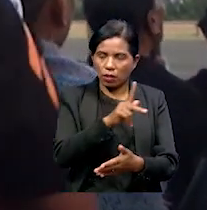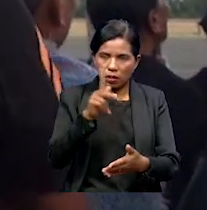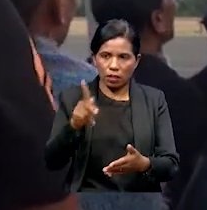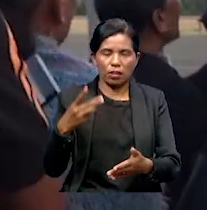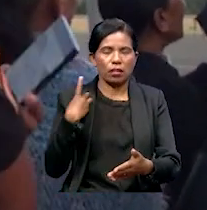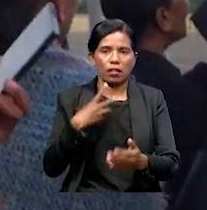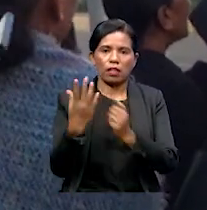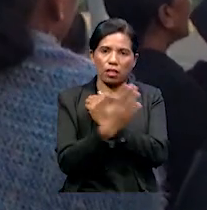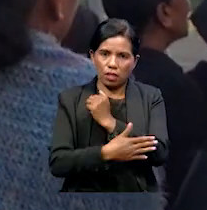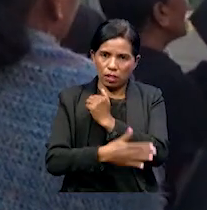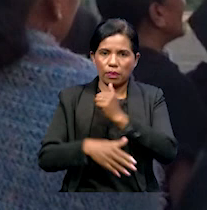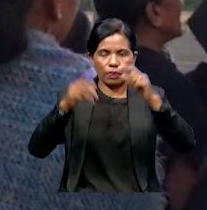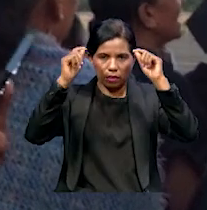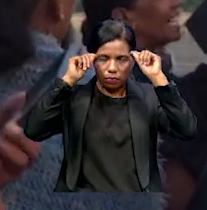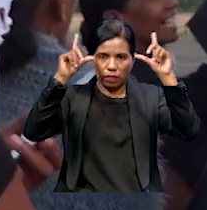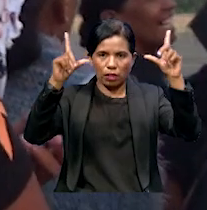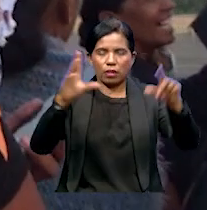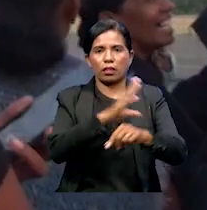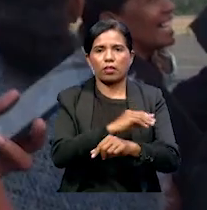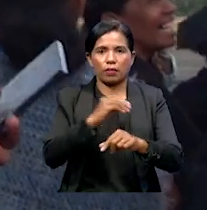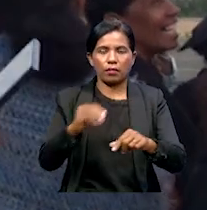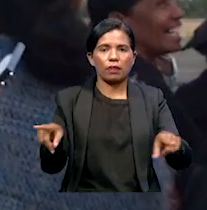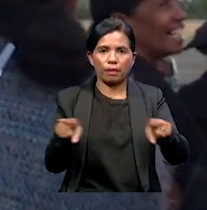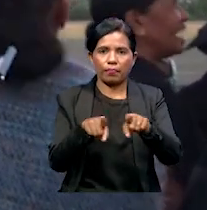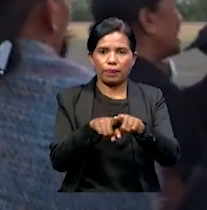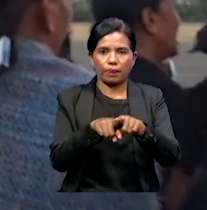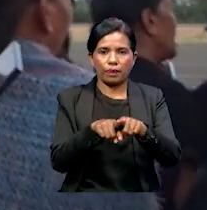itene rai Timor Leste no irene anesa